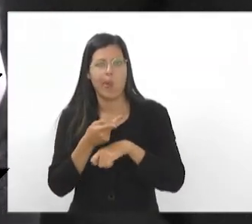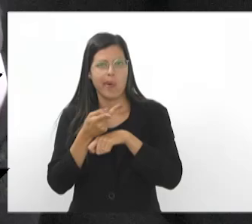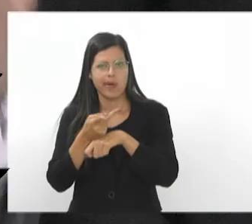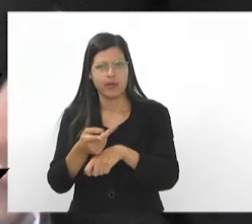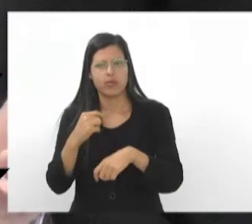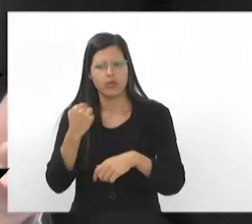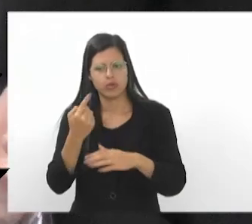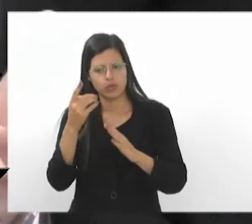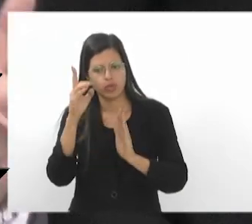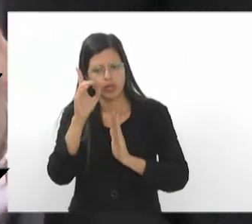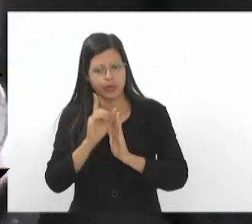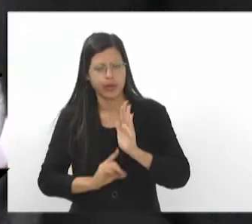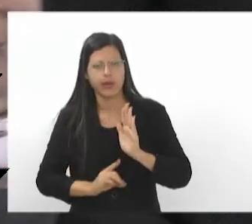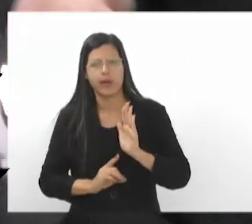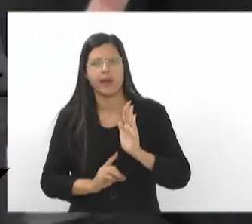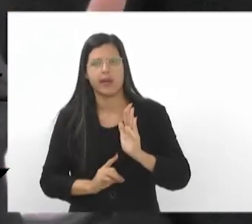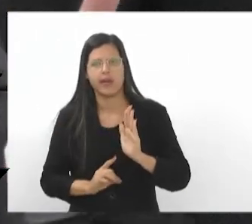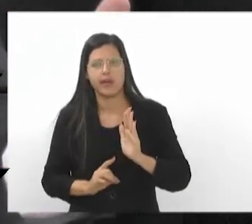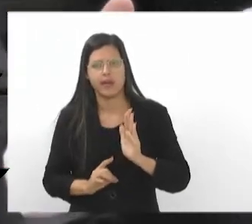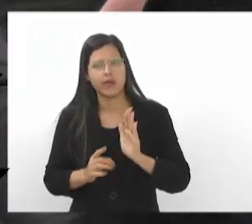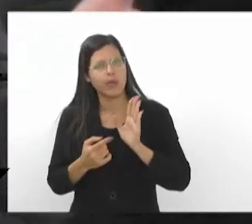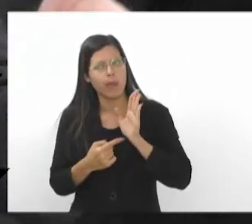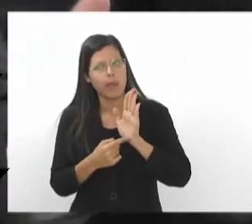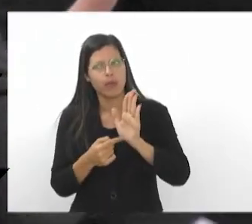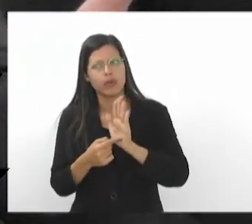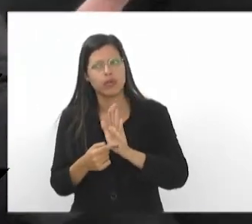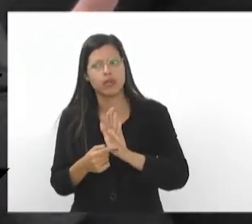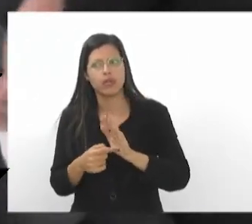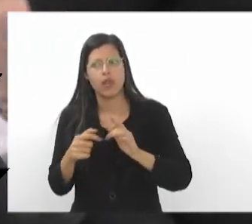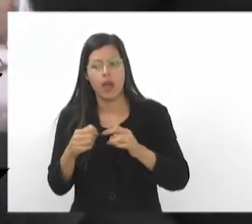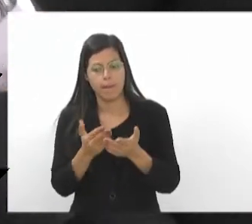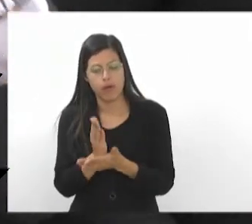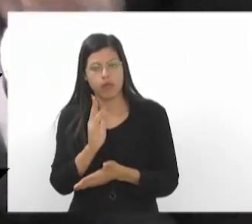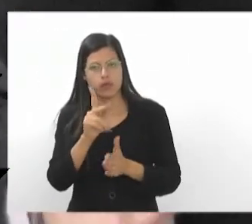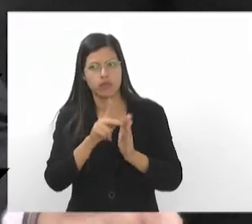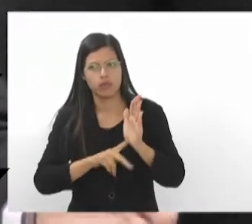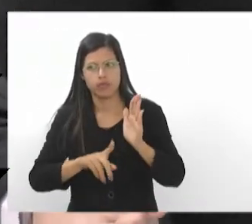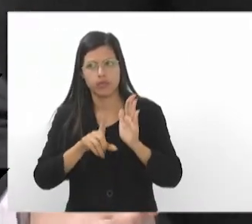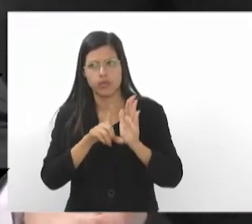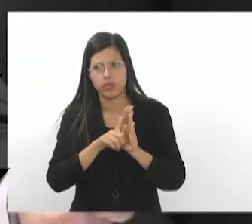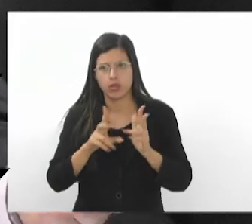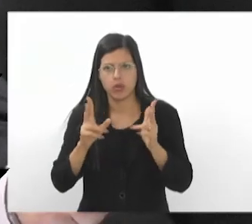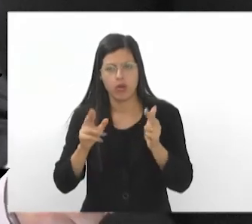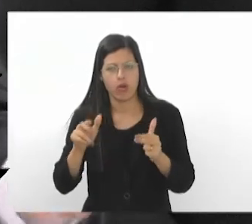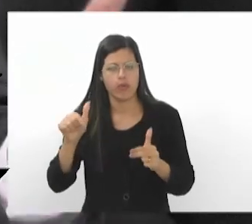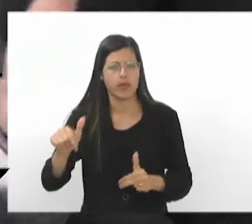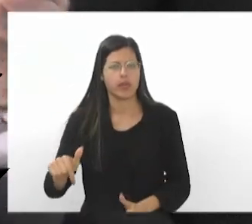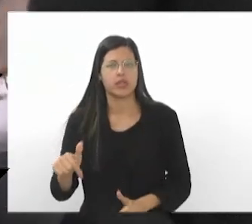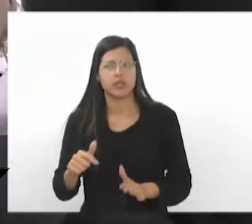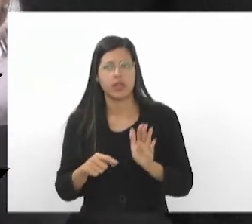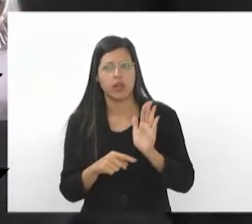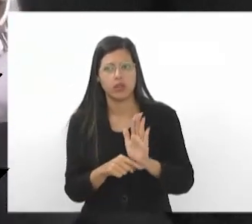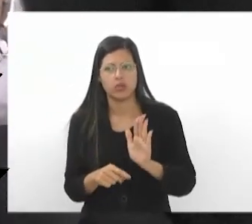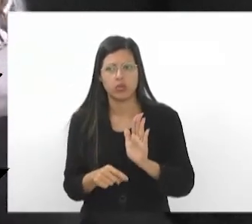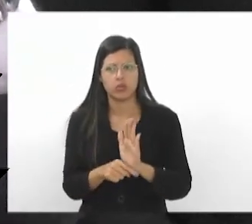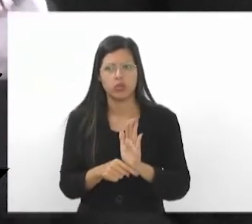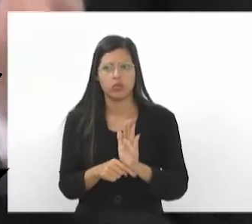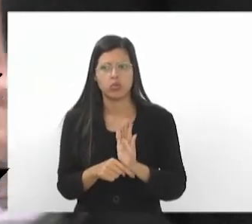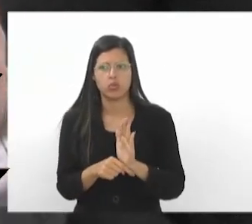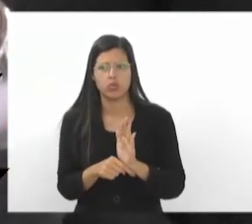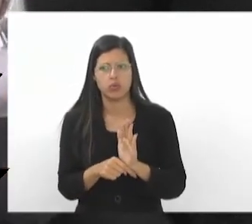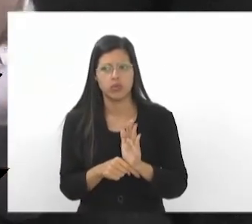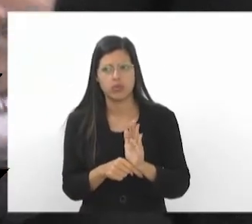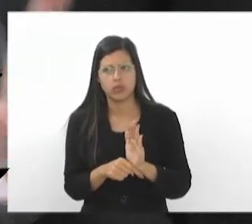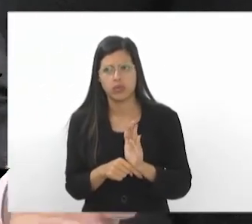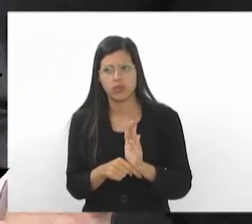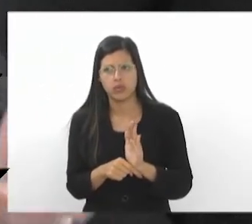vozes, cuidando dos projetos de lei como esse, inclusive, que ajudam a pelo menos dar